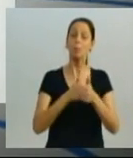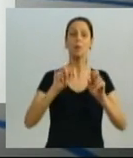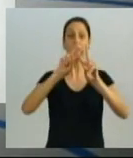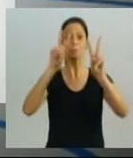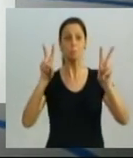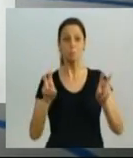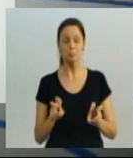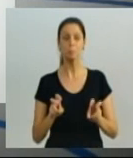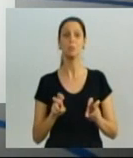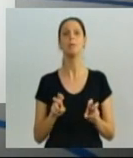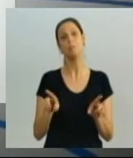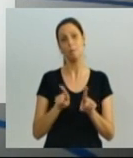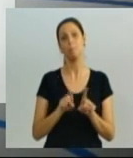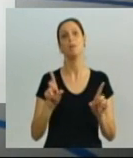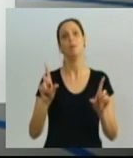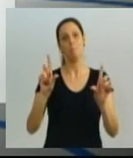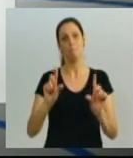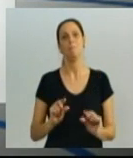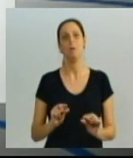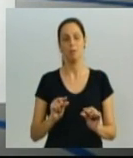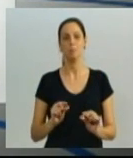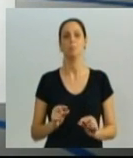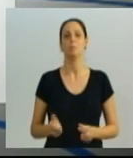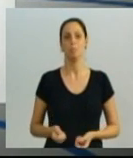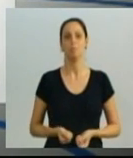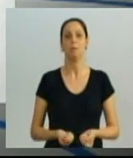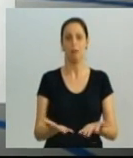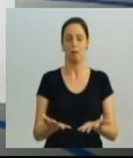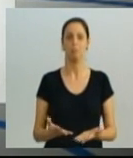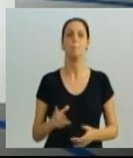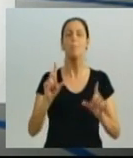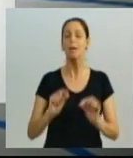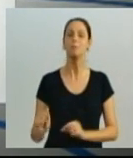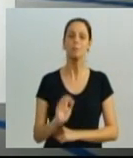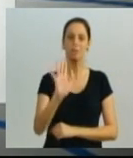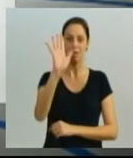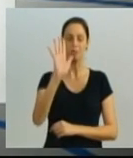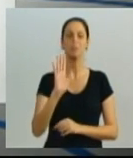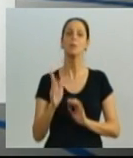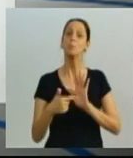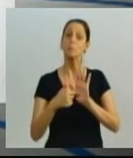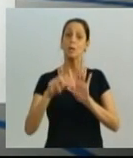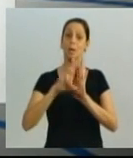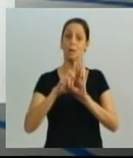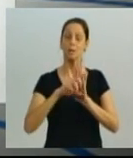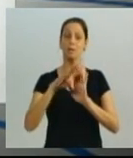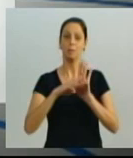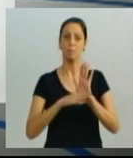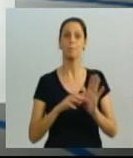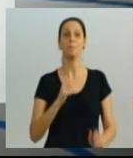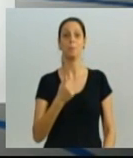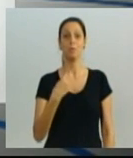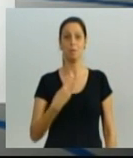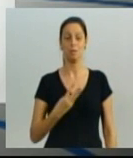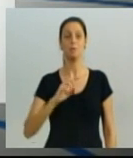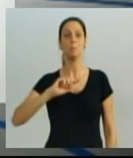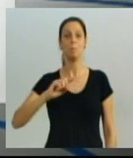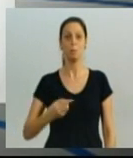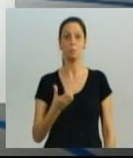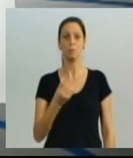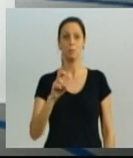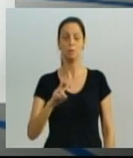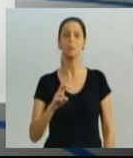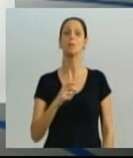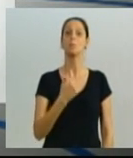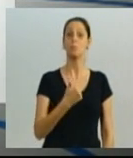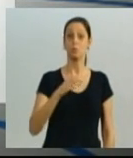pouquinho menos caras. Pode passar. Aqui das leis que eu tratei. A Lei 13.165, de 29 de